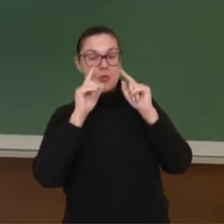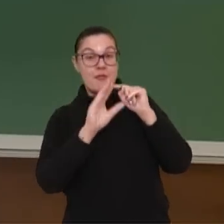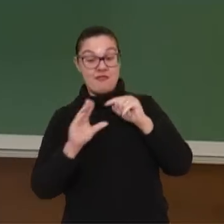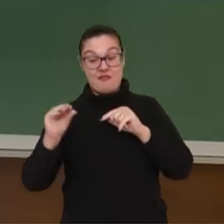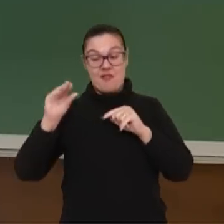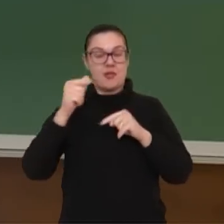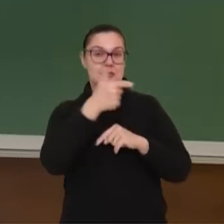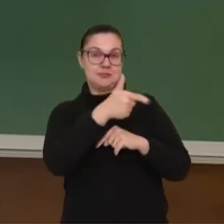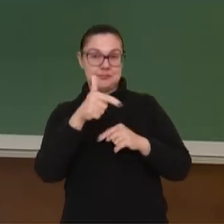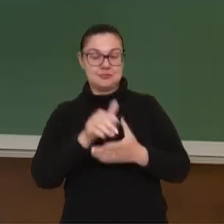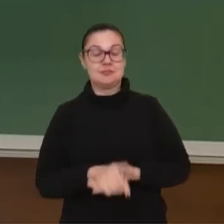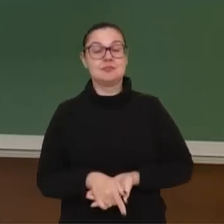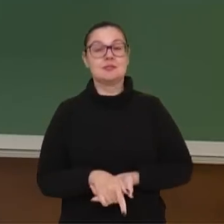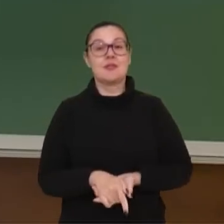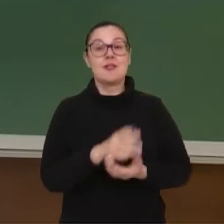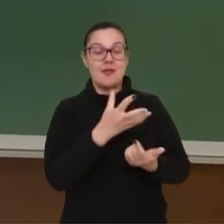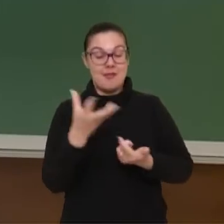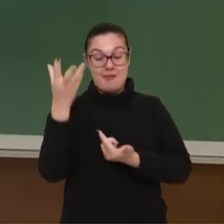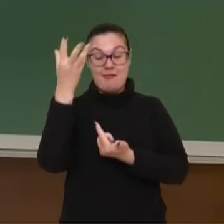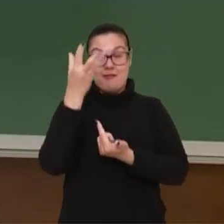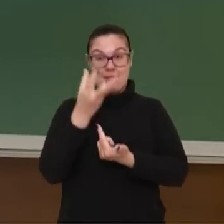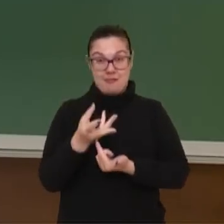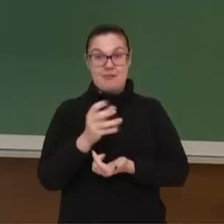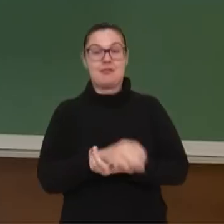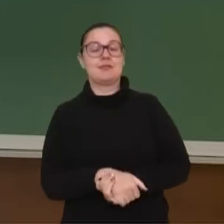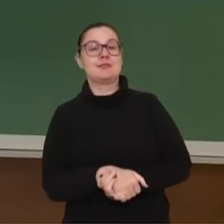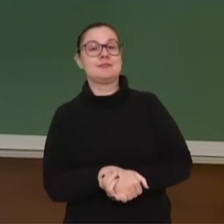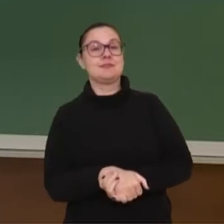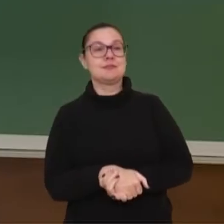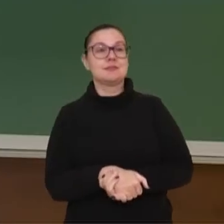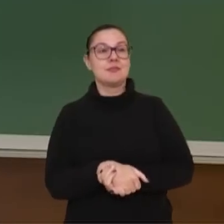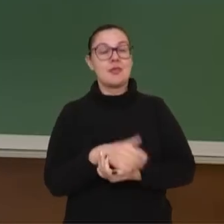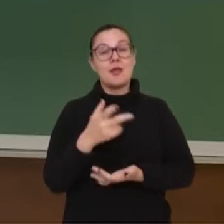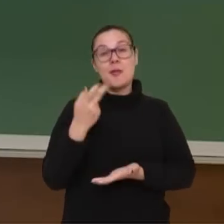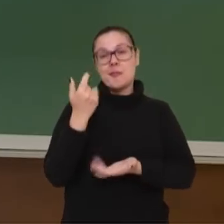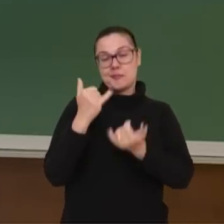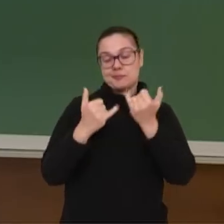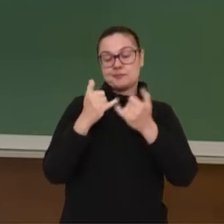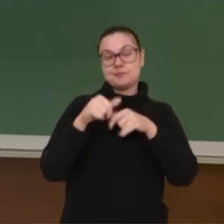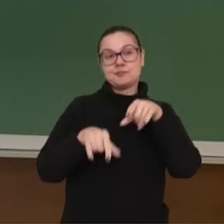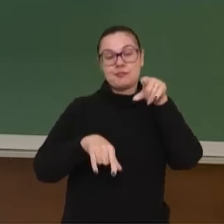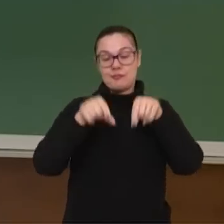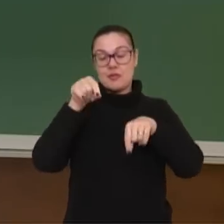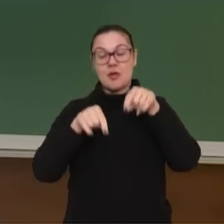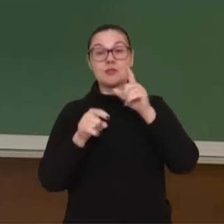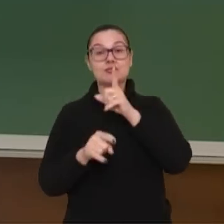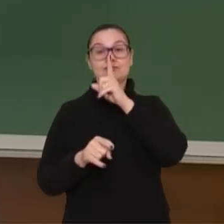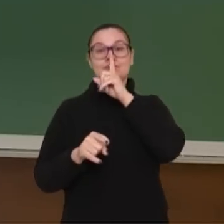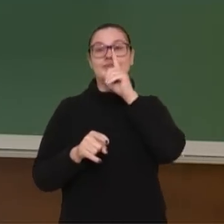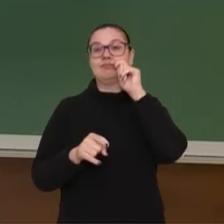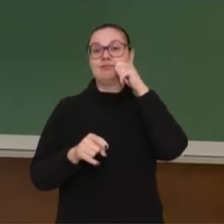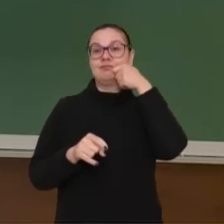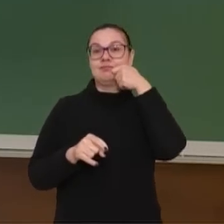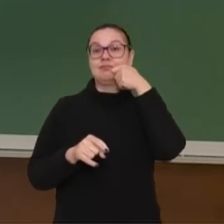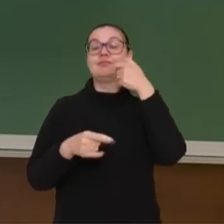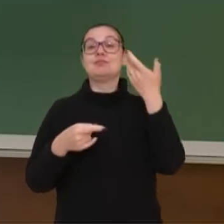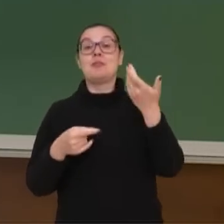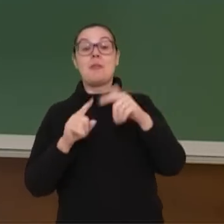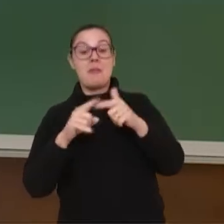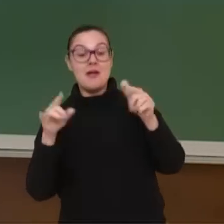falas, né? Eles vão fazendo a arte deles e como se fosse um teatro mudo, mas só que ao